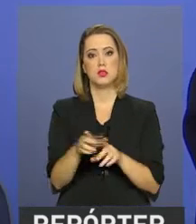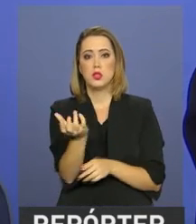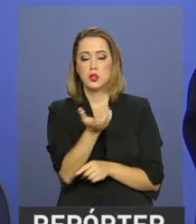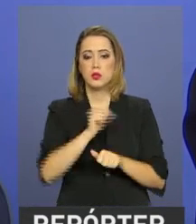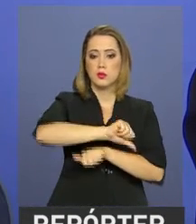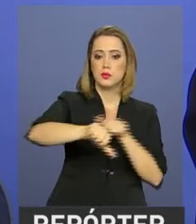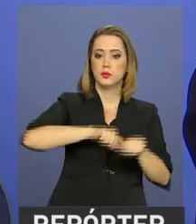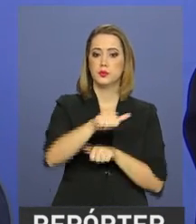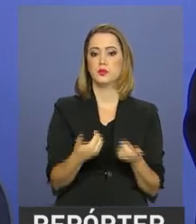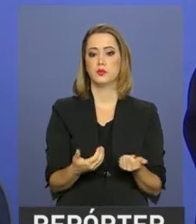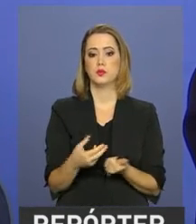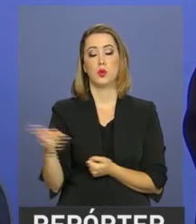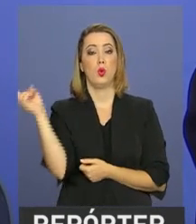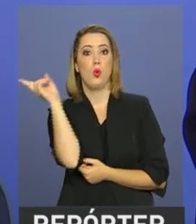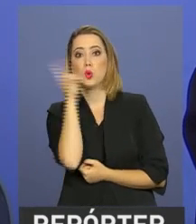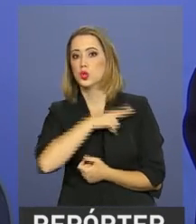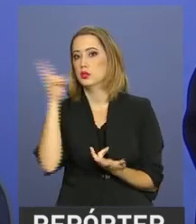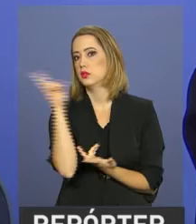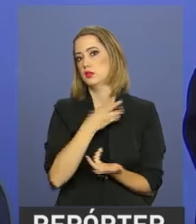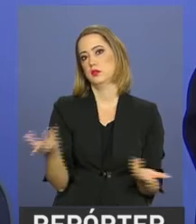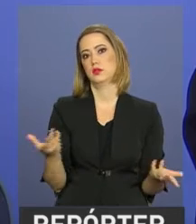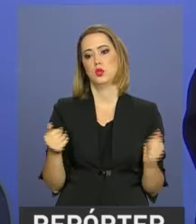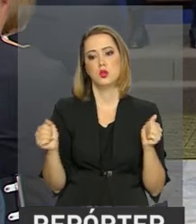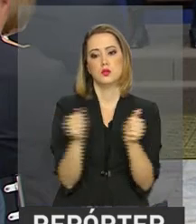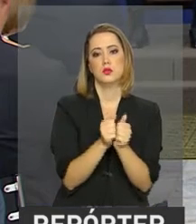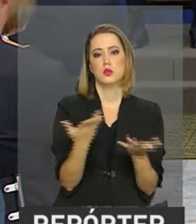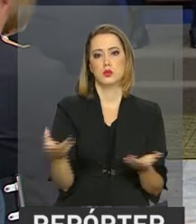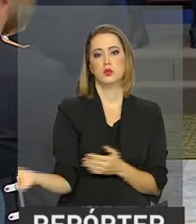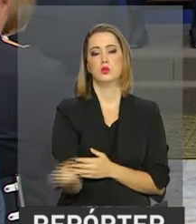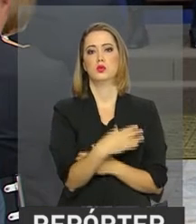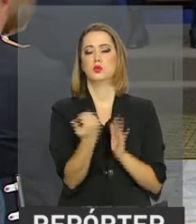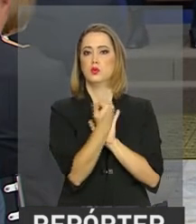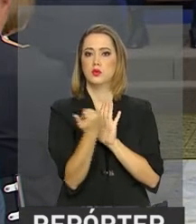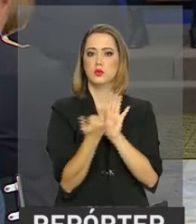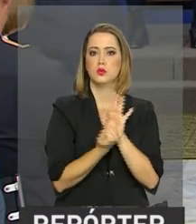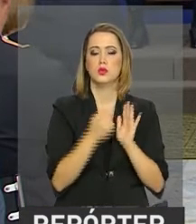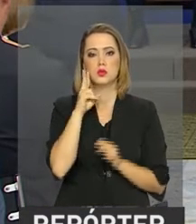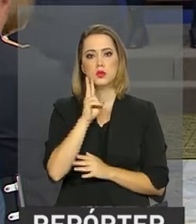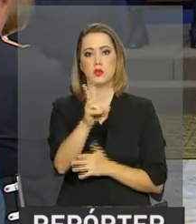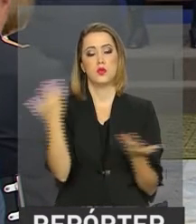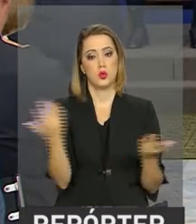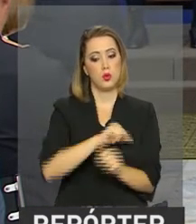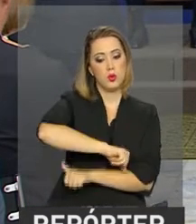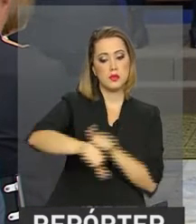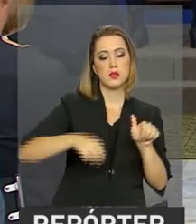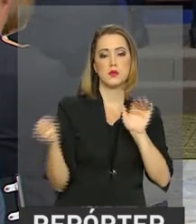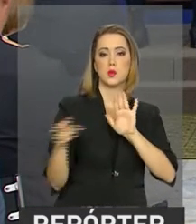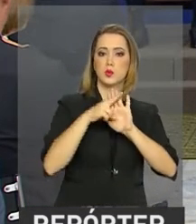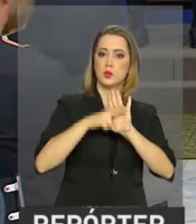mudanças urgentes na educação acompanhado de um projecto inovador e vejo a reforma no ensino médio